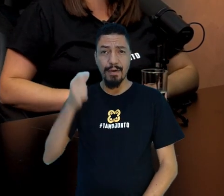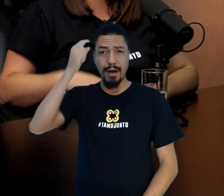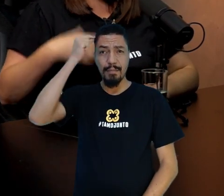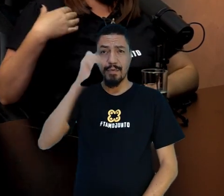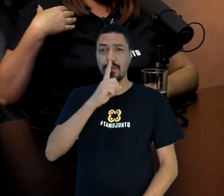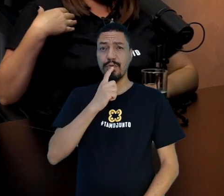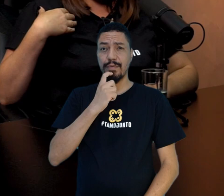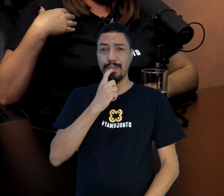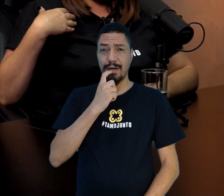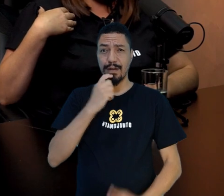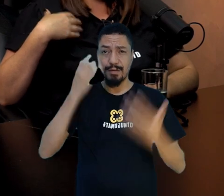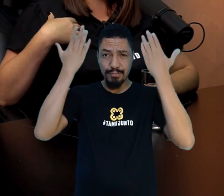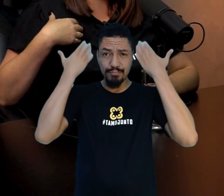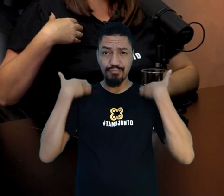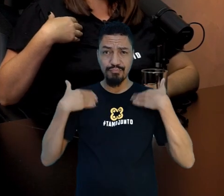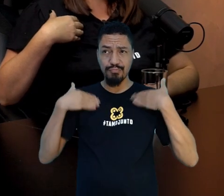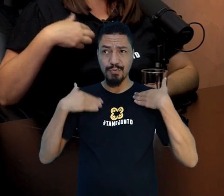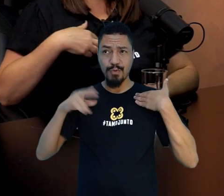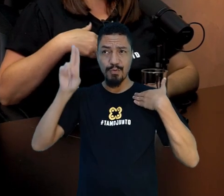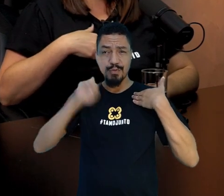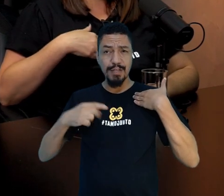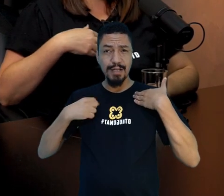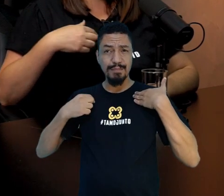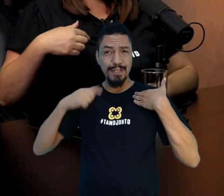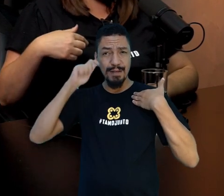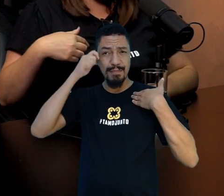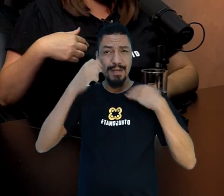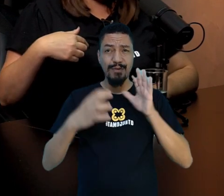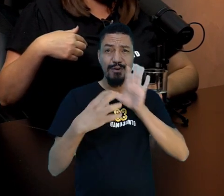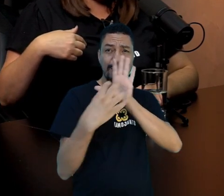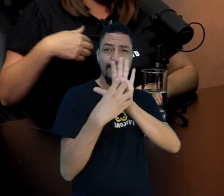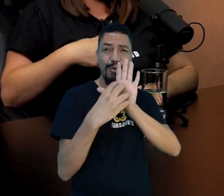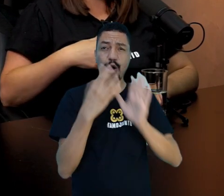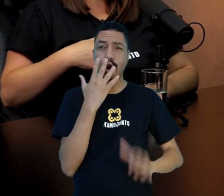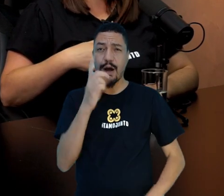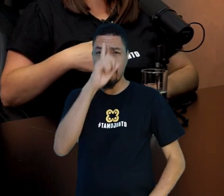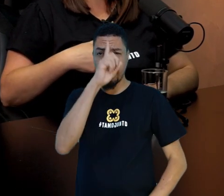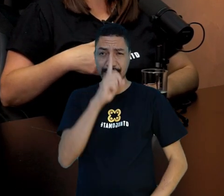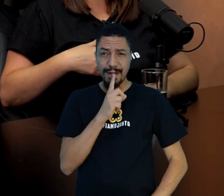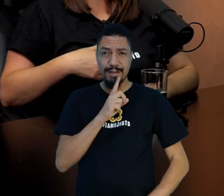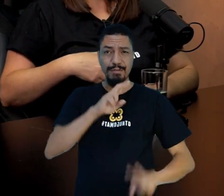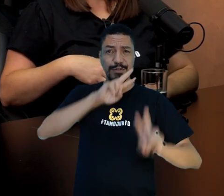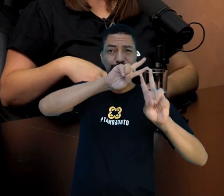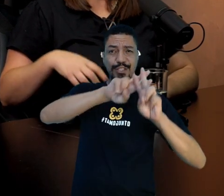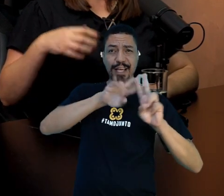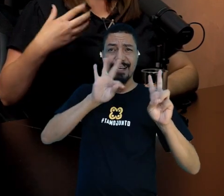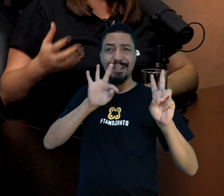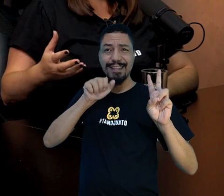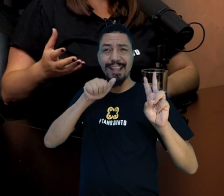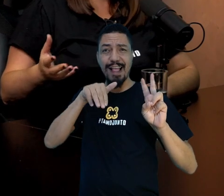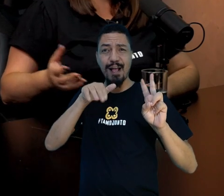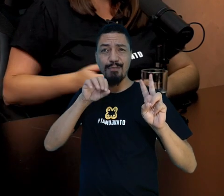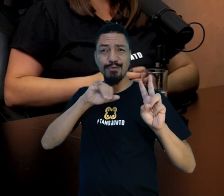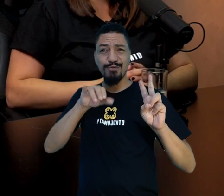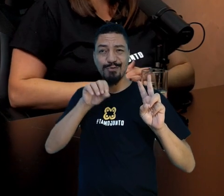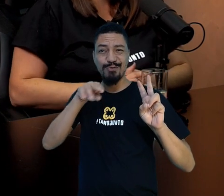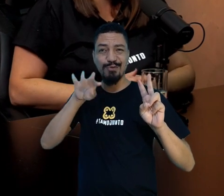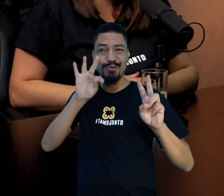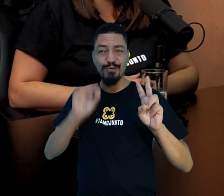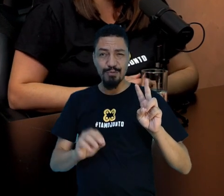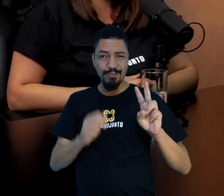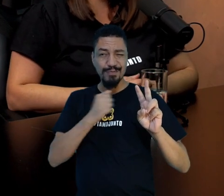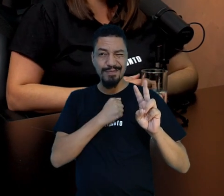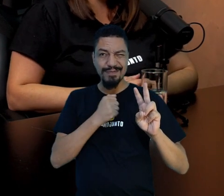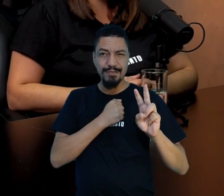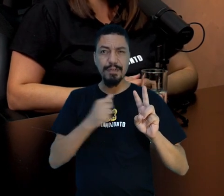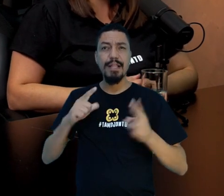dos ombros. Hoje estou vestindo uma camiseta preta com logo em amarelo e a escrita hashtag Tamo Junto. Com a gente aqui hoje interpretando